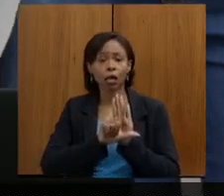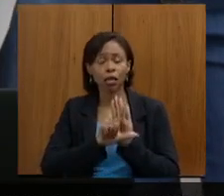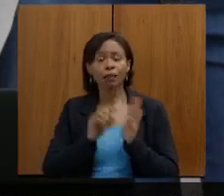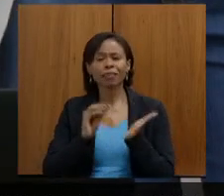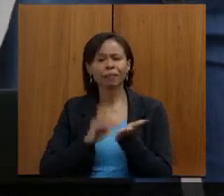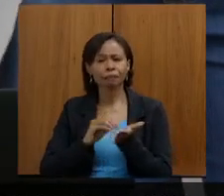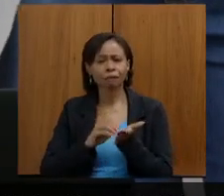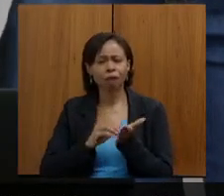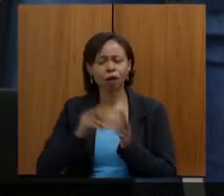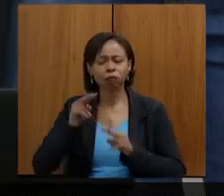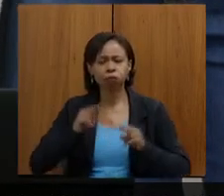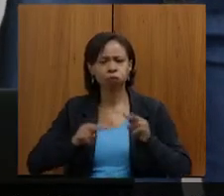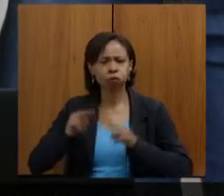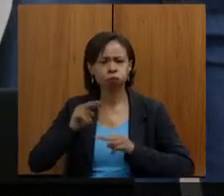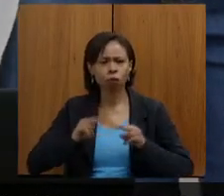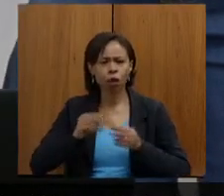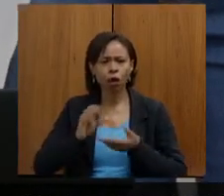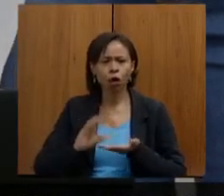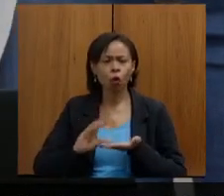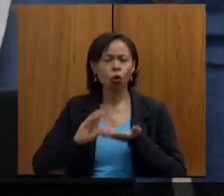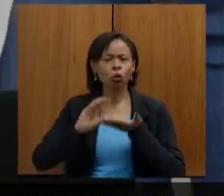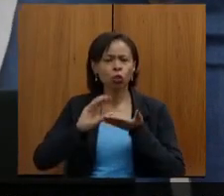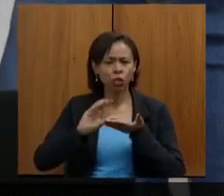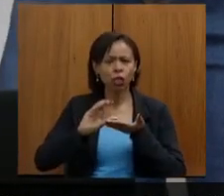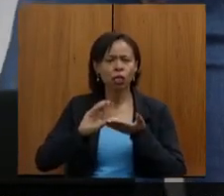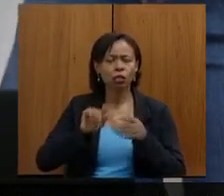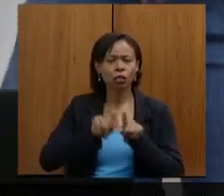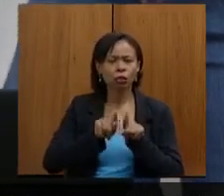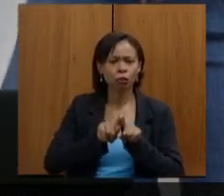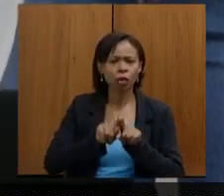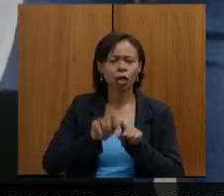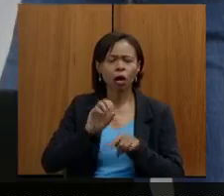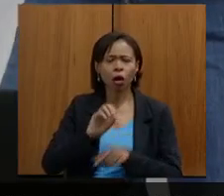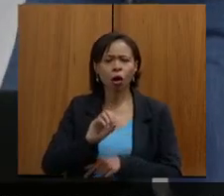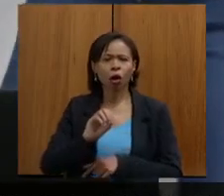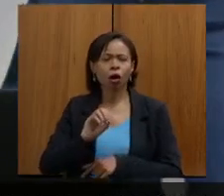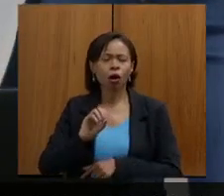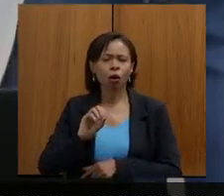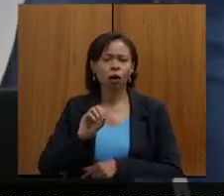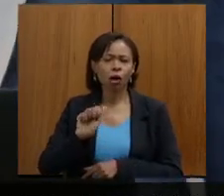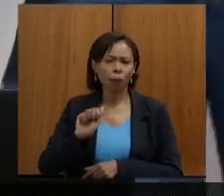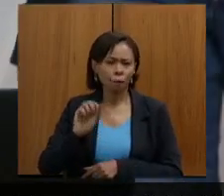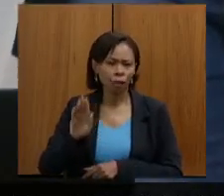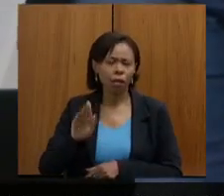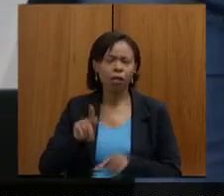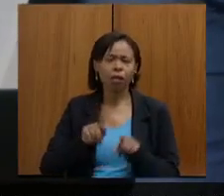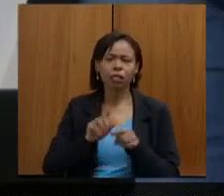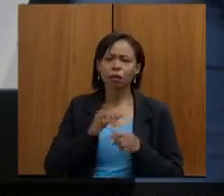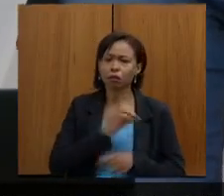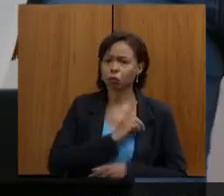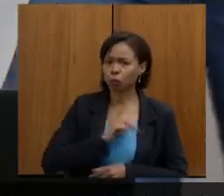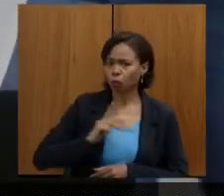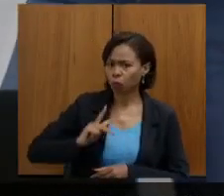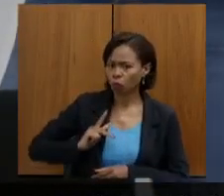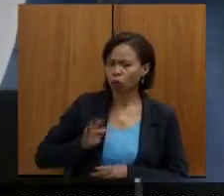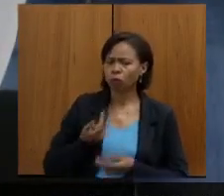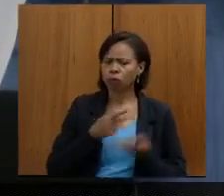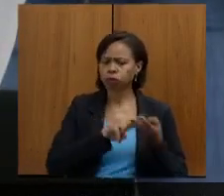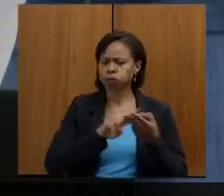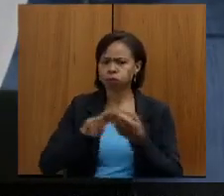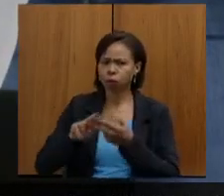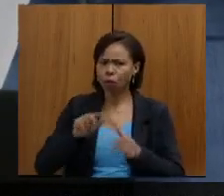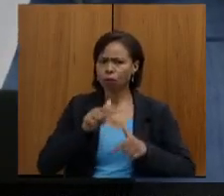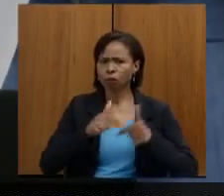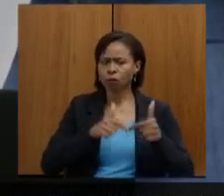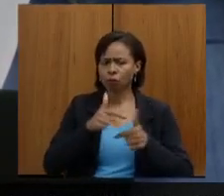bem como ausência de consulta ao conselho comunitário a Ordem dos Advogados do Brasil Defensoria Pública sindicato trabalhadores do o jornal e